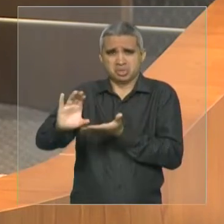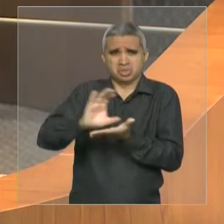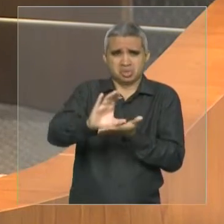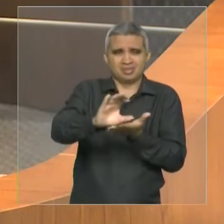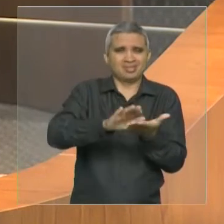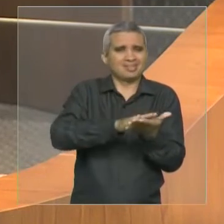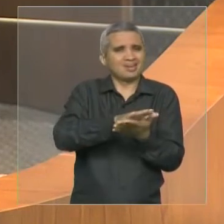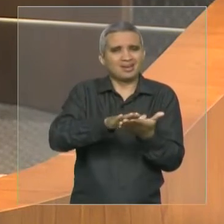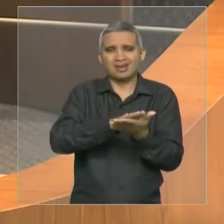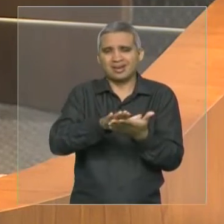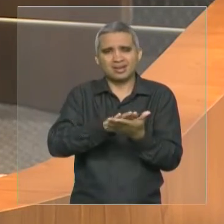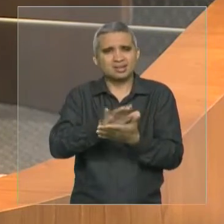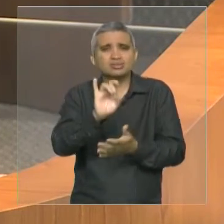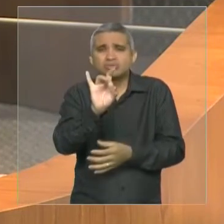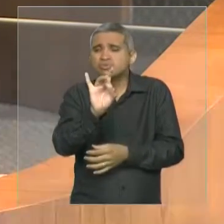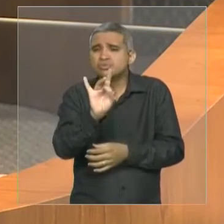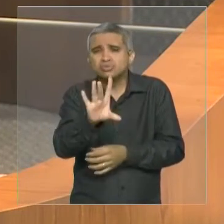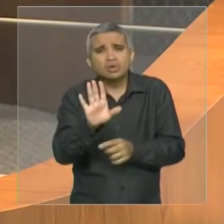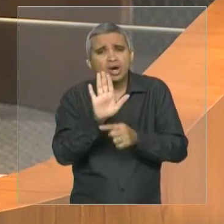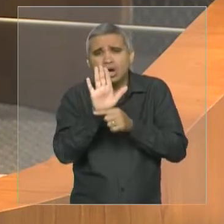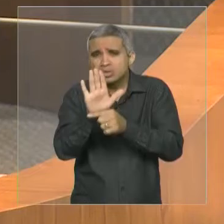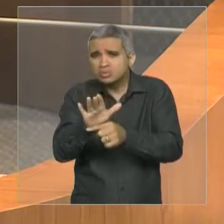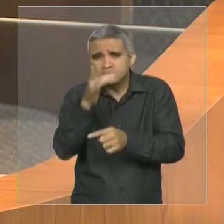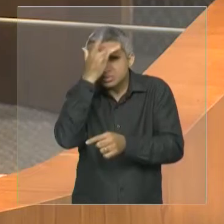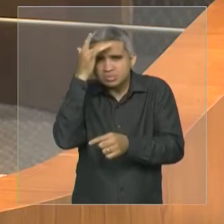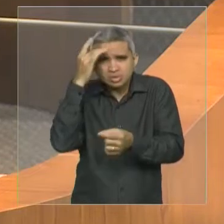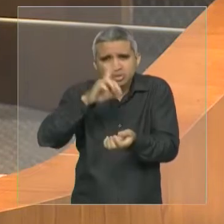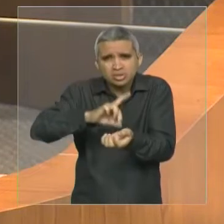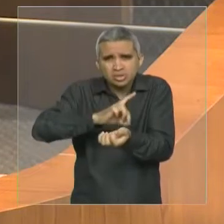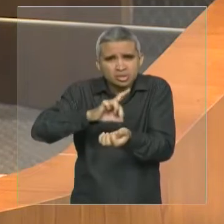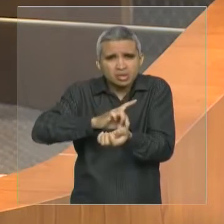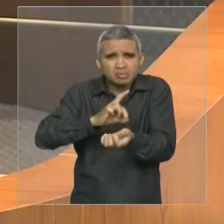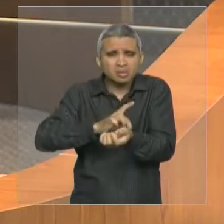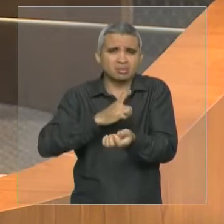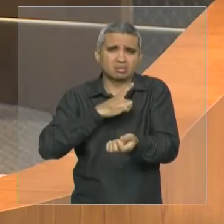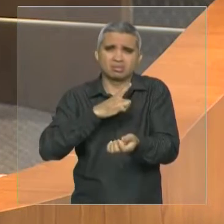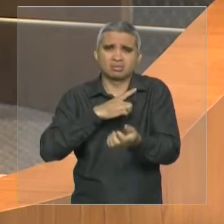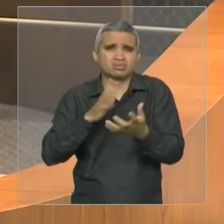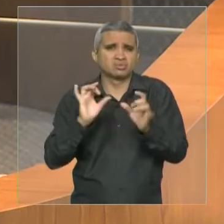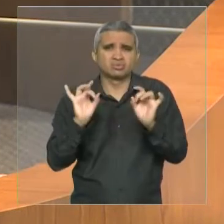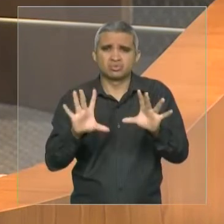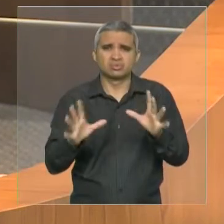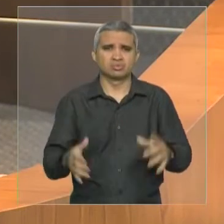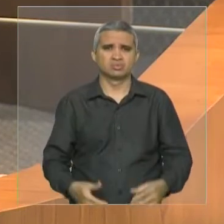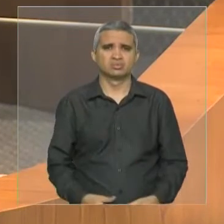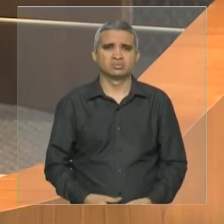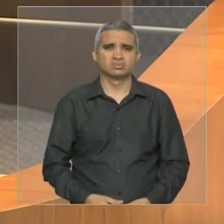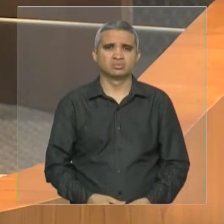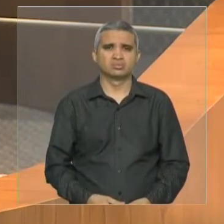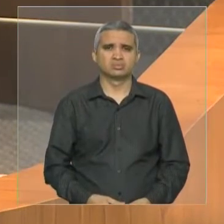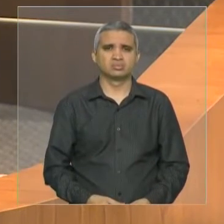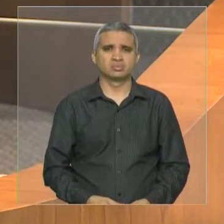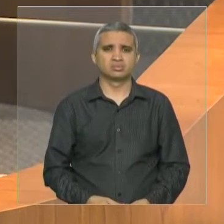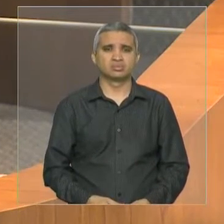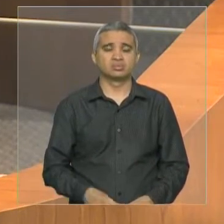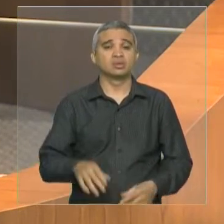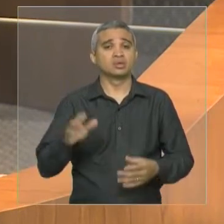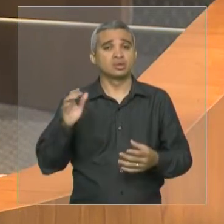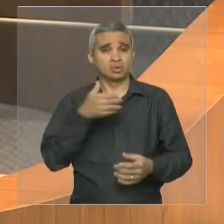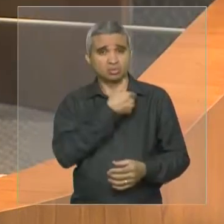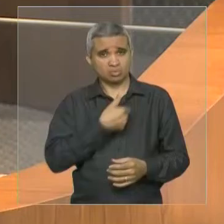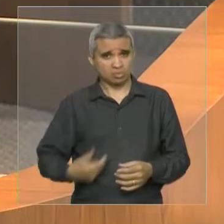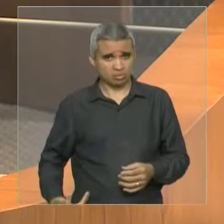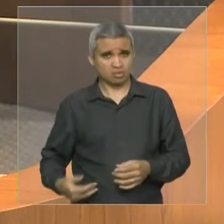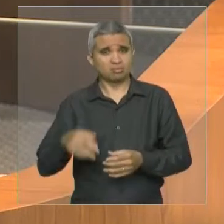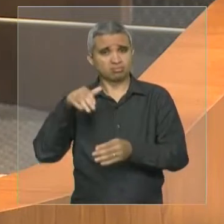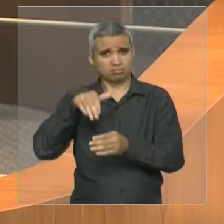resgatar, na verdade, é a dignidade para uma parcela importante da nossa população. Teve o veto, mas, como eu disse, nós